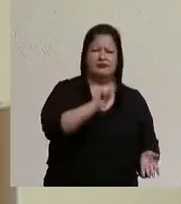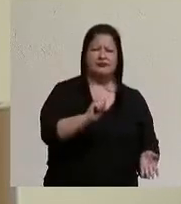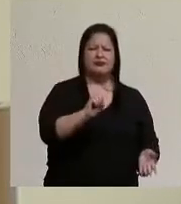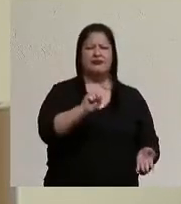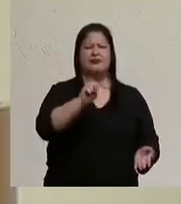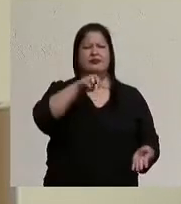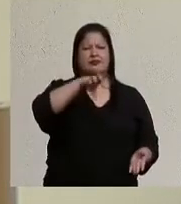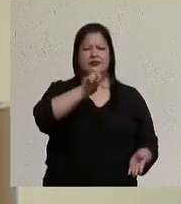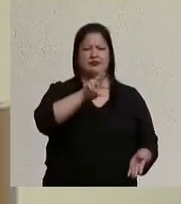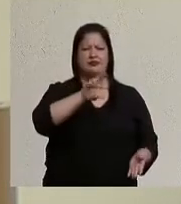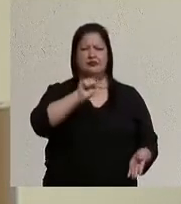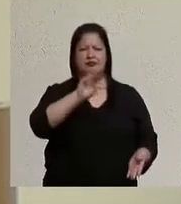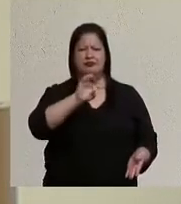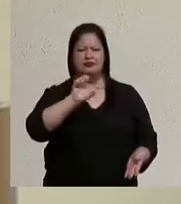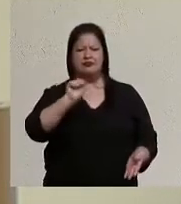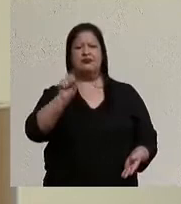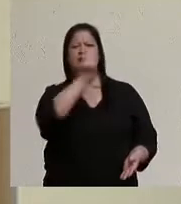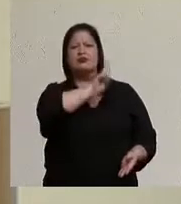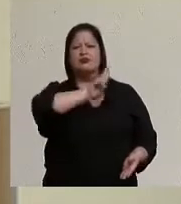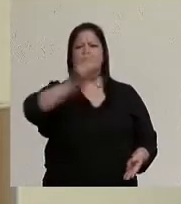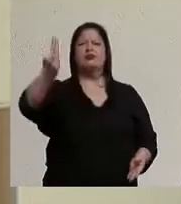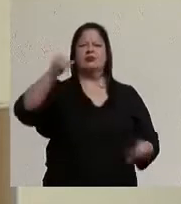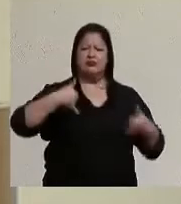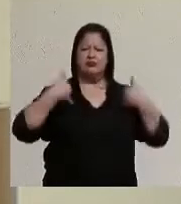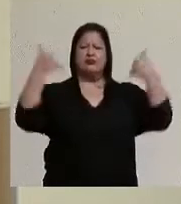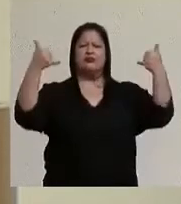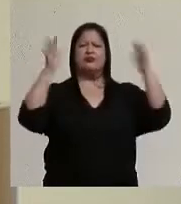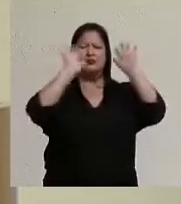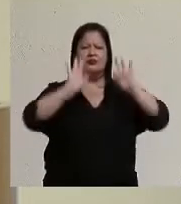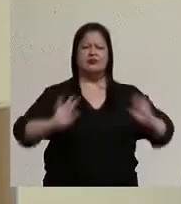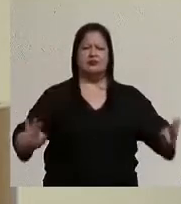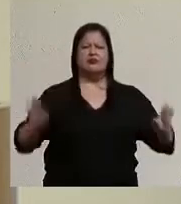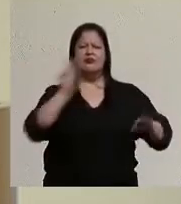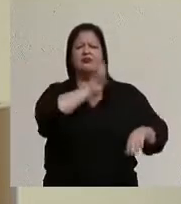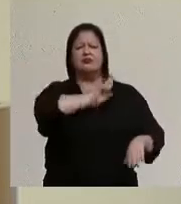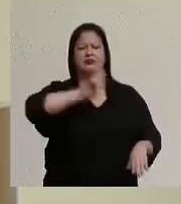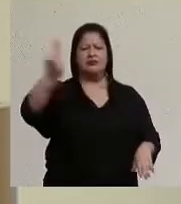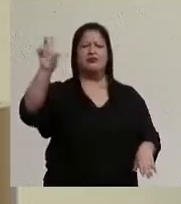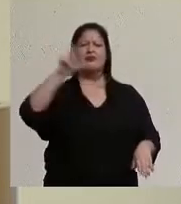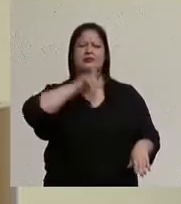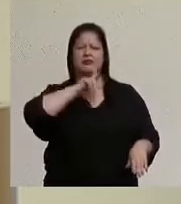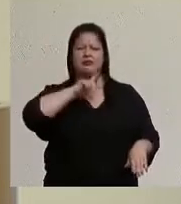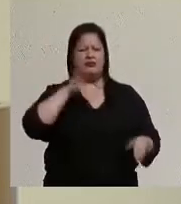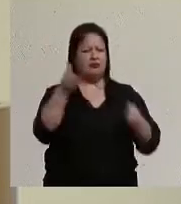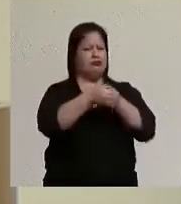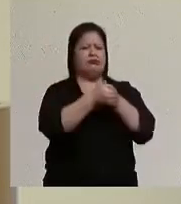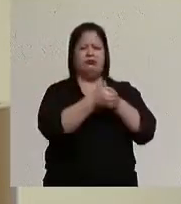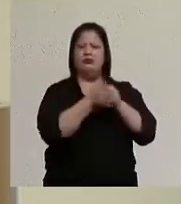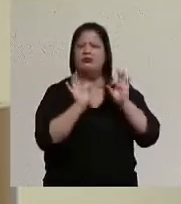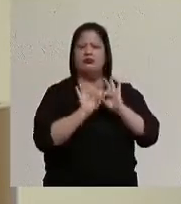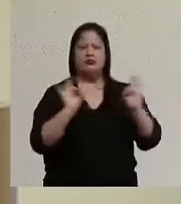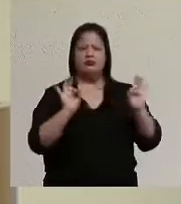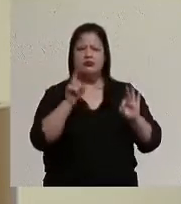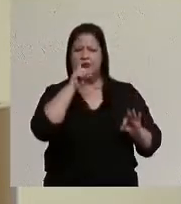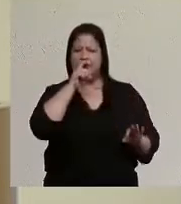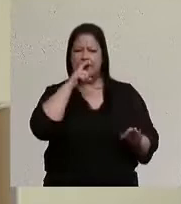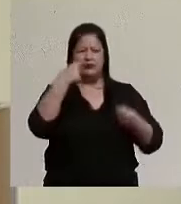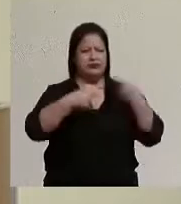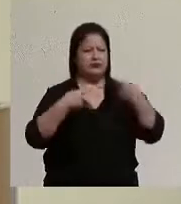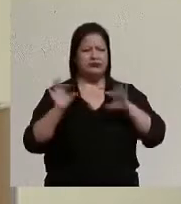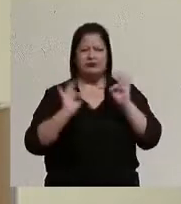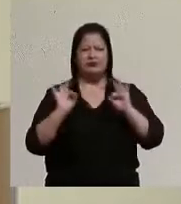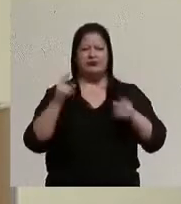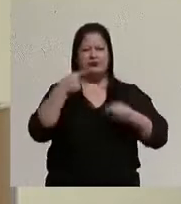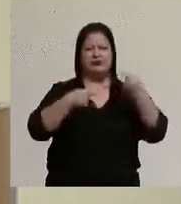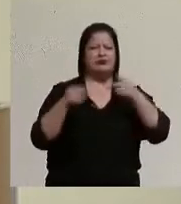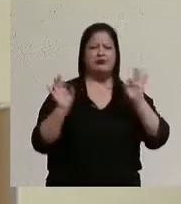Moraes eu tenho orgulho do meu sobrenome eu tenho orgulho do meu sobrenome não escondo de ninguém meu pai não é político